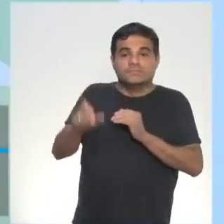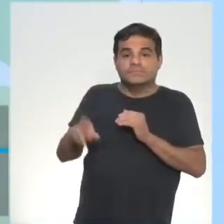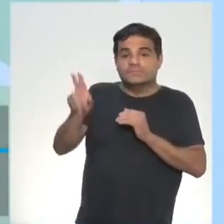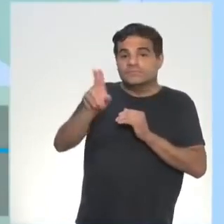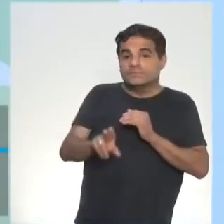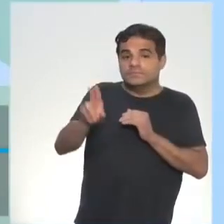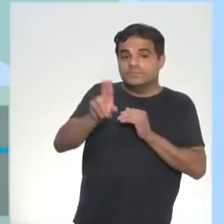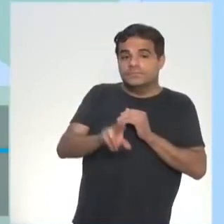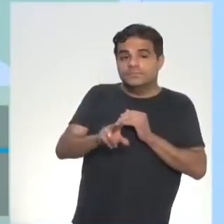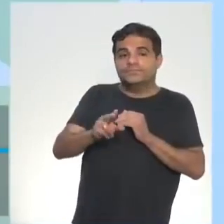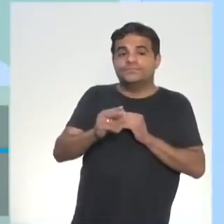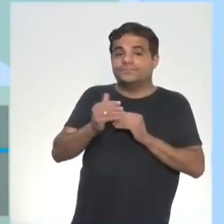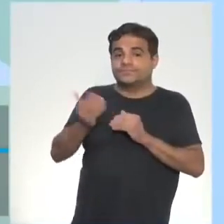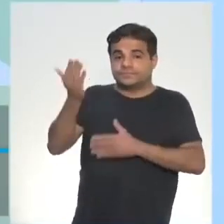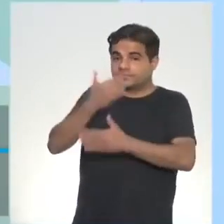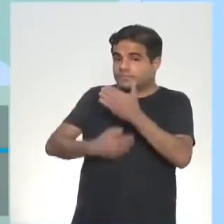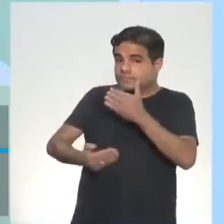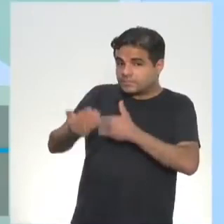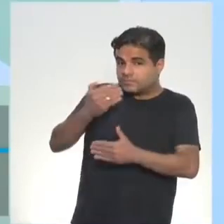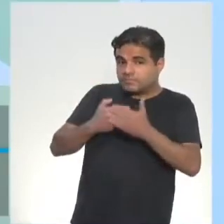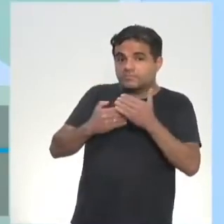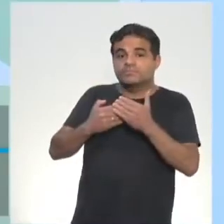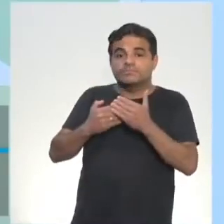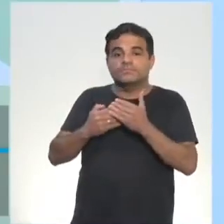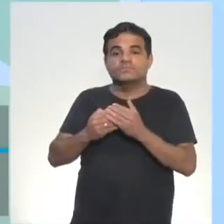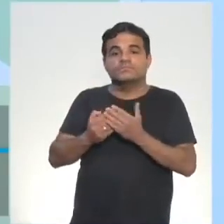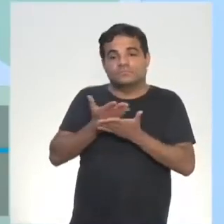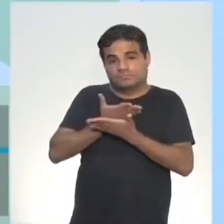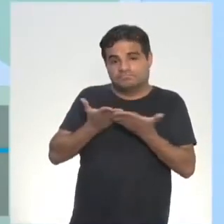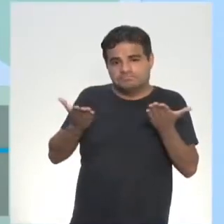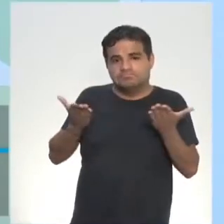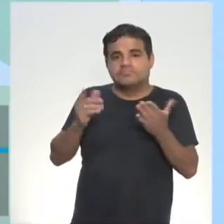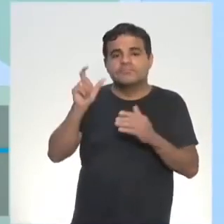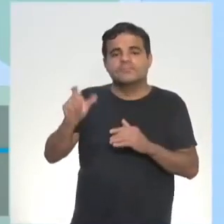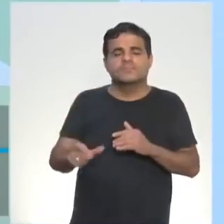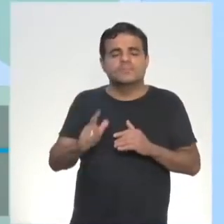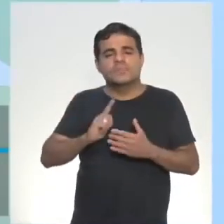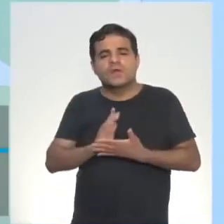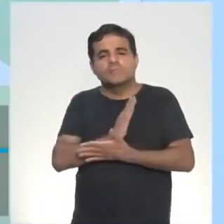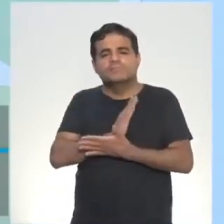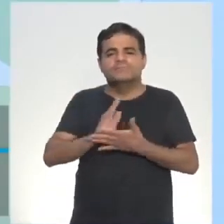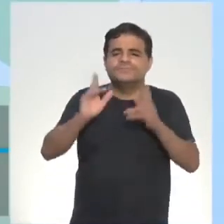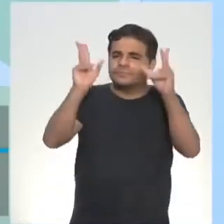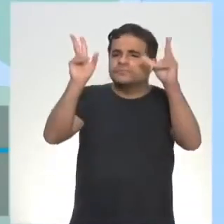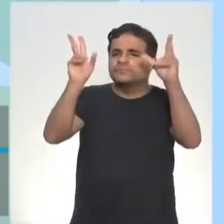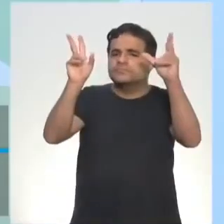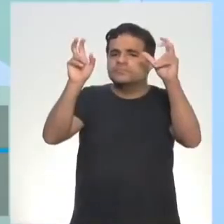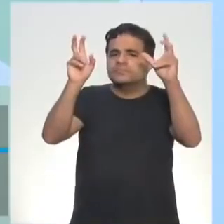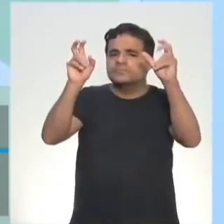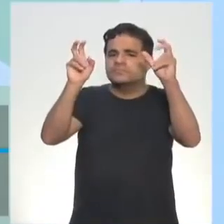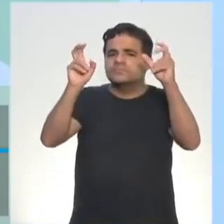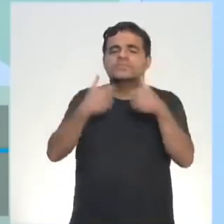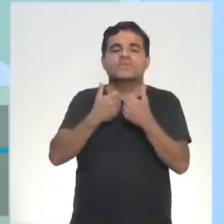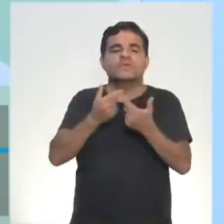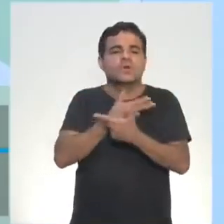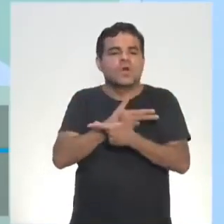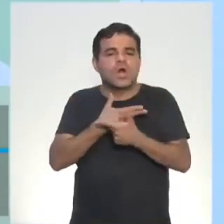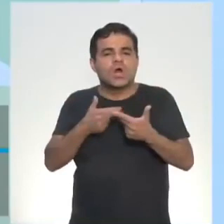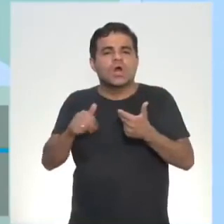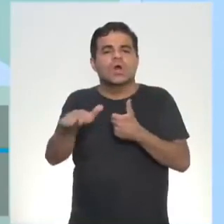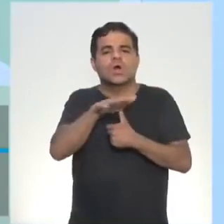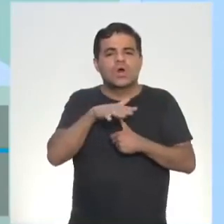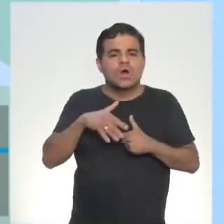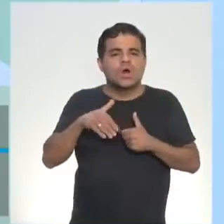vê que a Exato. metodologia que ele usou na época, né? Apesar que, ali no caso, que ele tinha algumas questões de, por exemplo, a parte